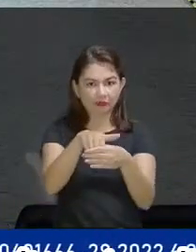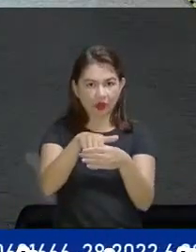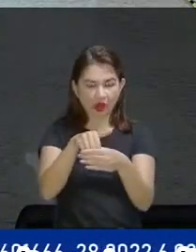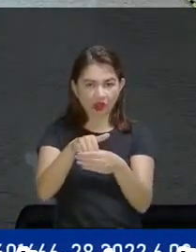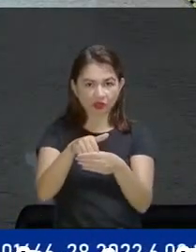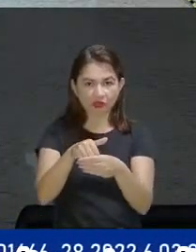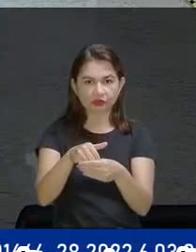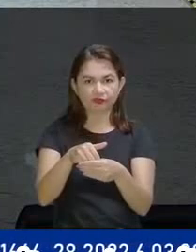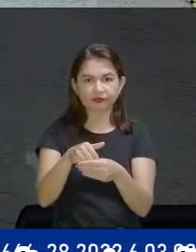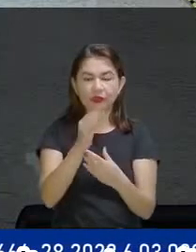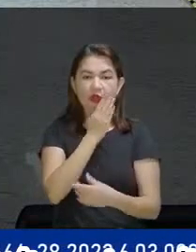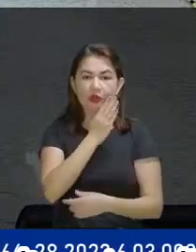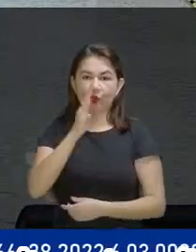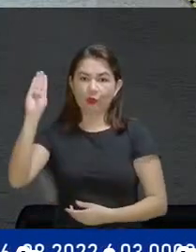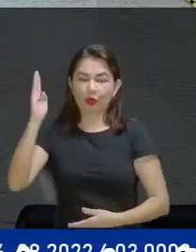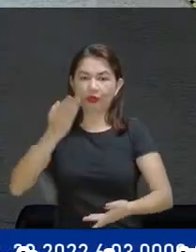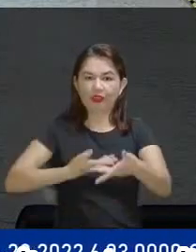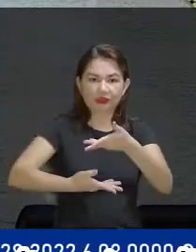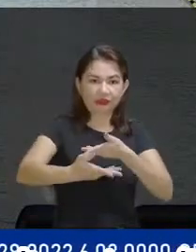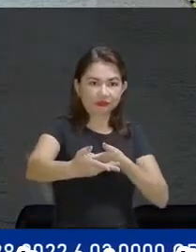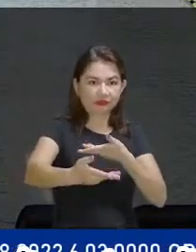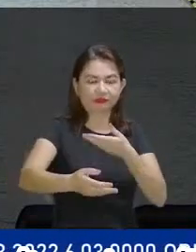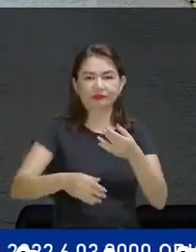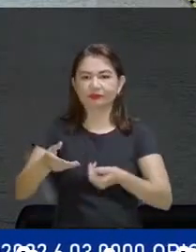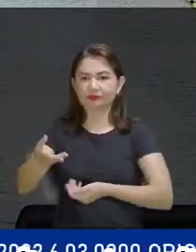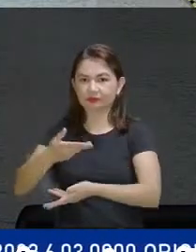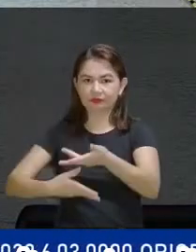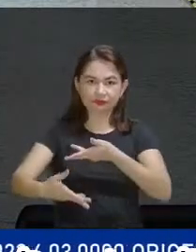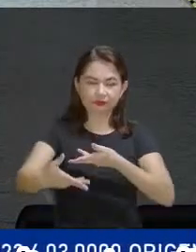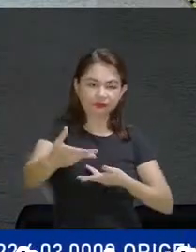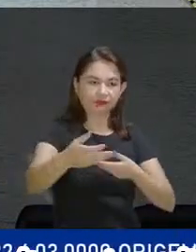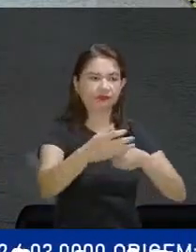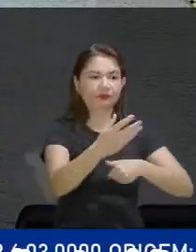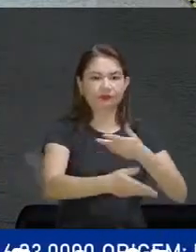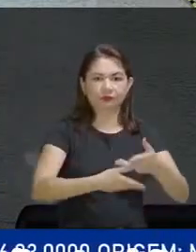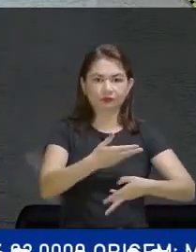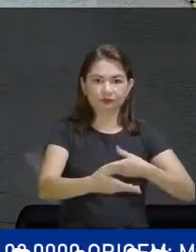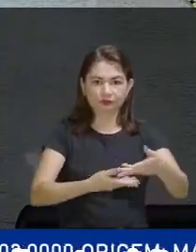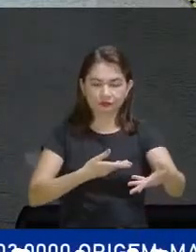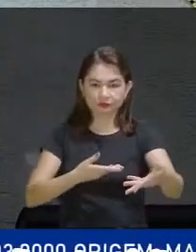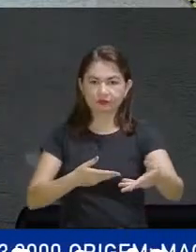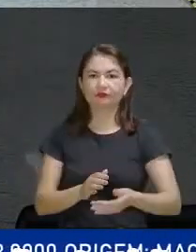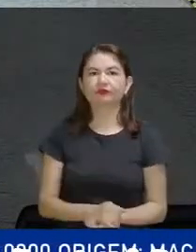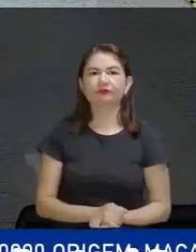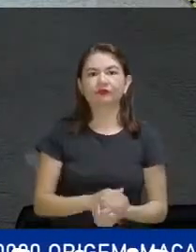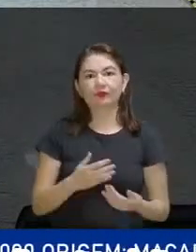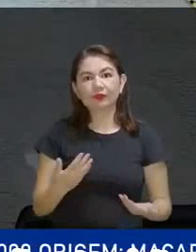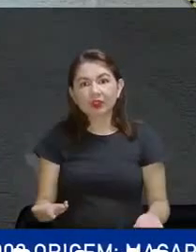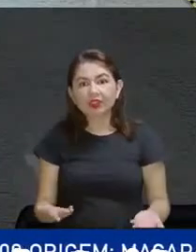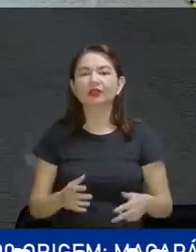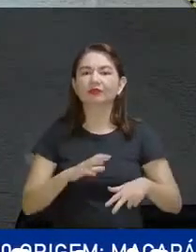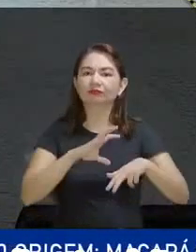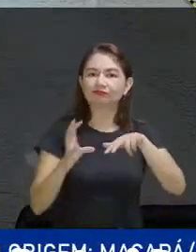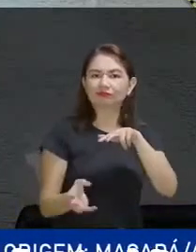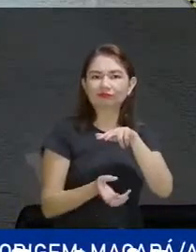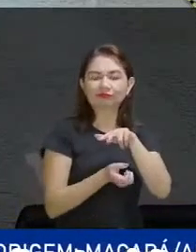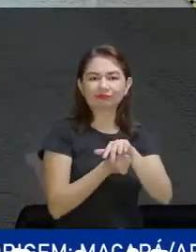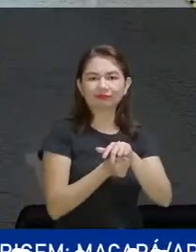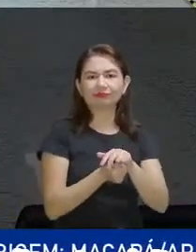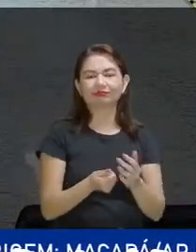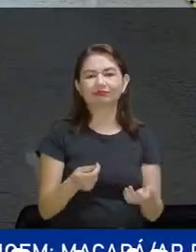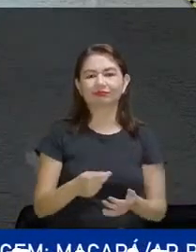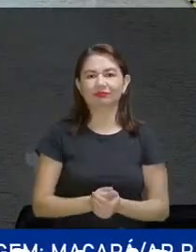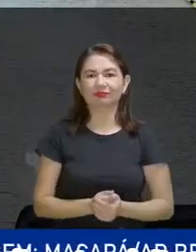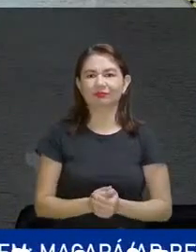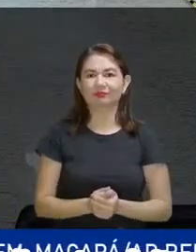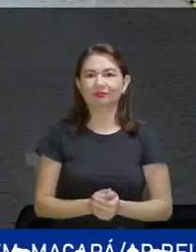de oferta de cestas básicas de valores que, na hipótese e análise, caracteriza a prática abusiva suficiente para macular a